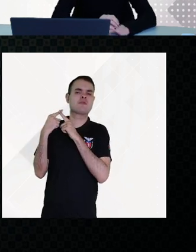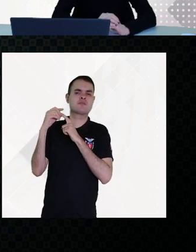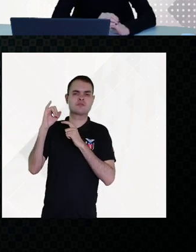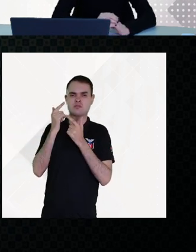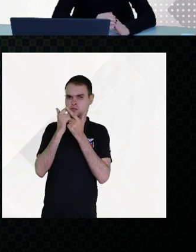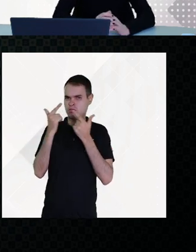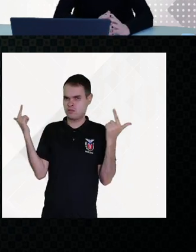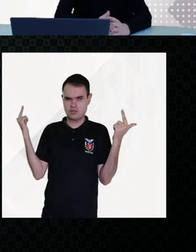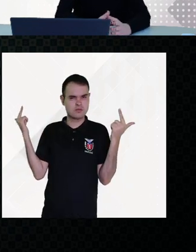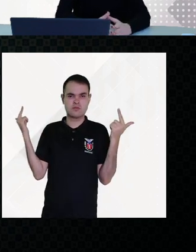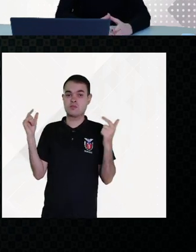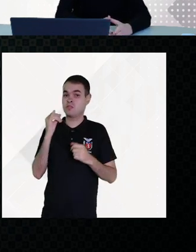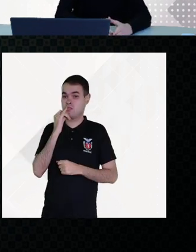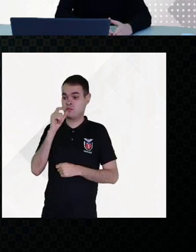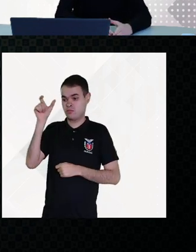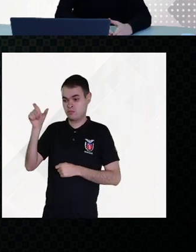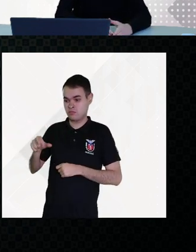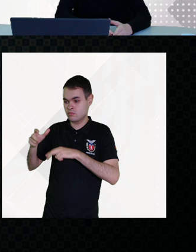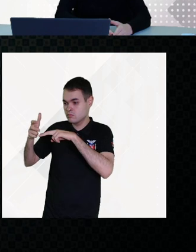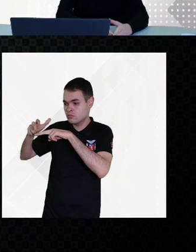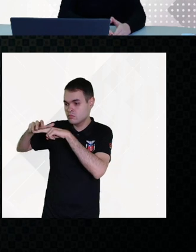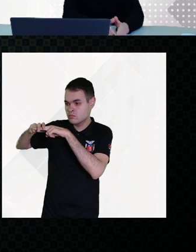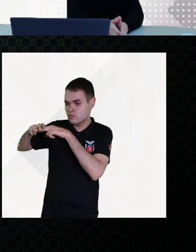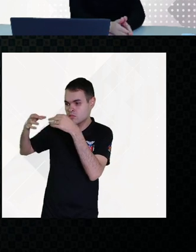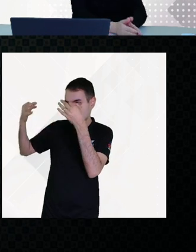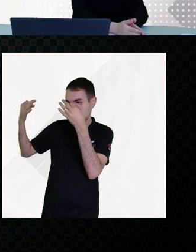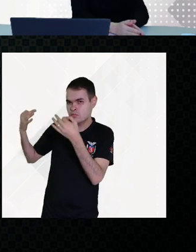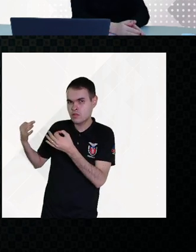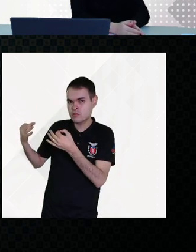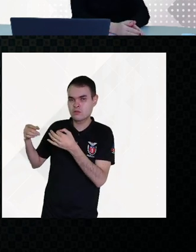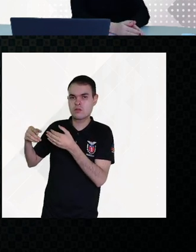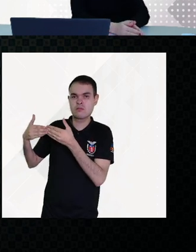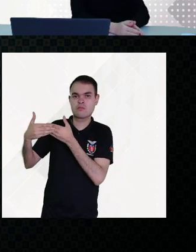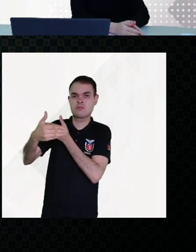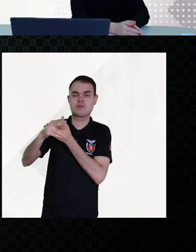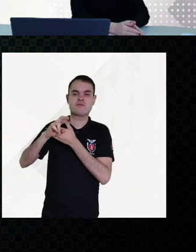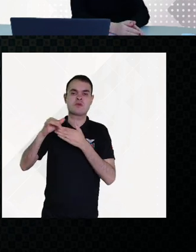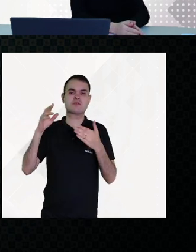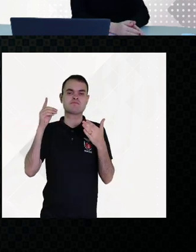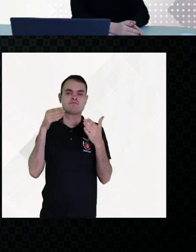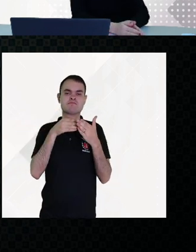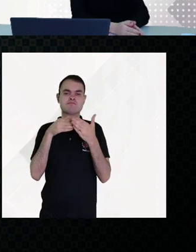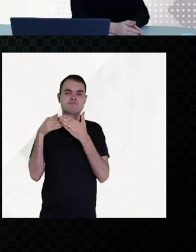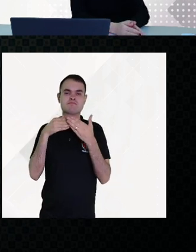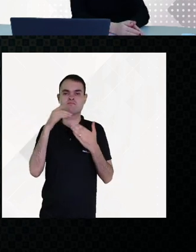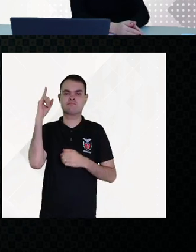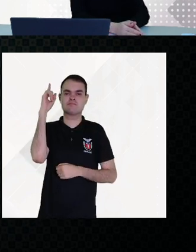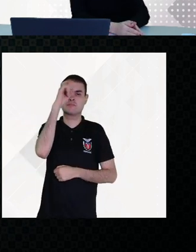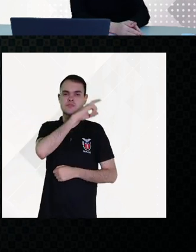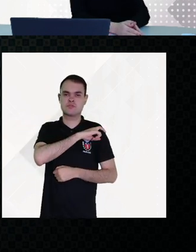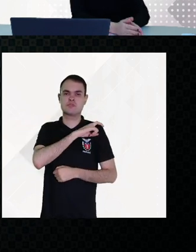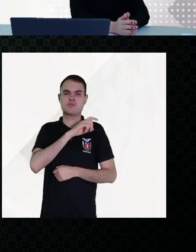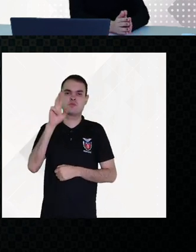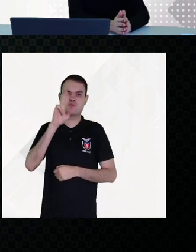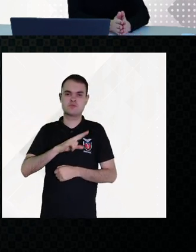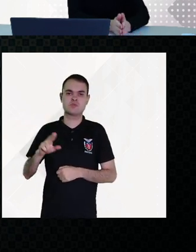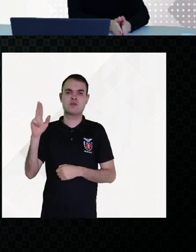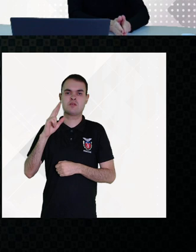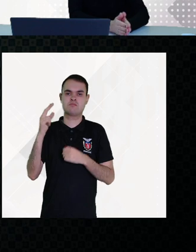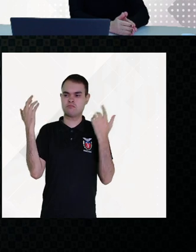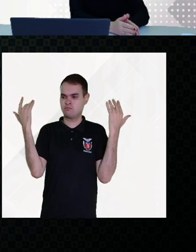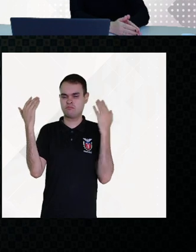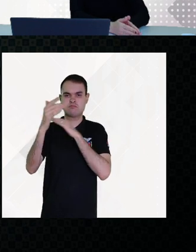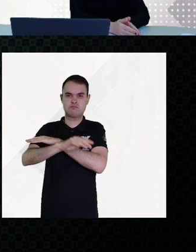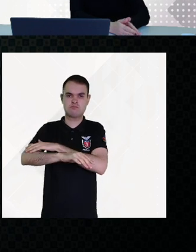tenho um estudante bem posicionado, ele provavelmente terá dificuldades de utilizar membro superior, ele vai